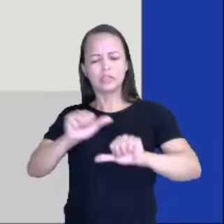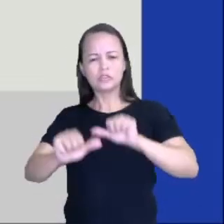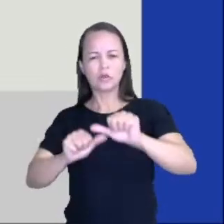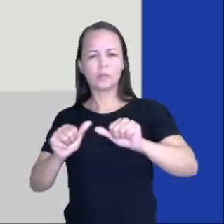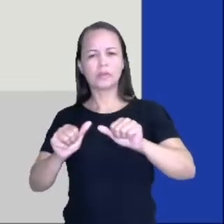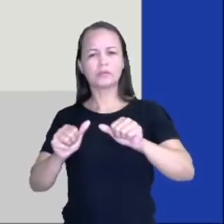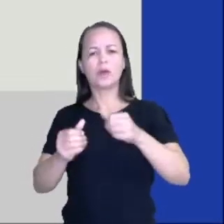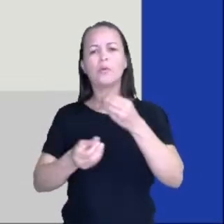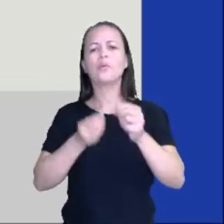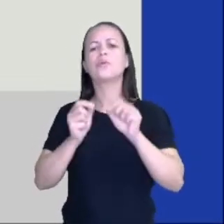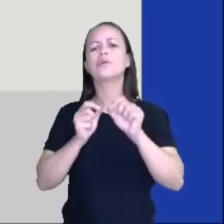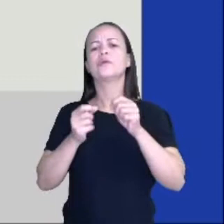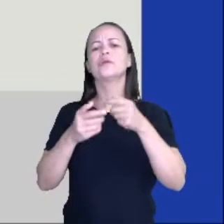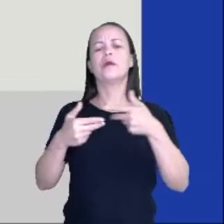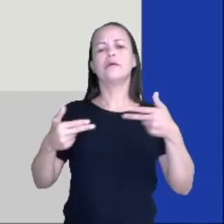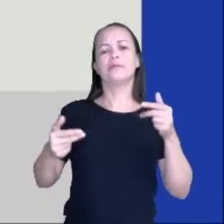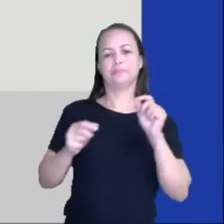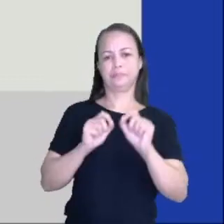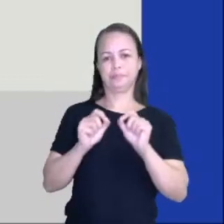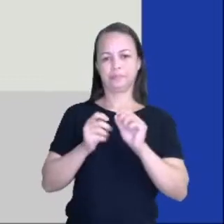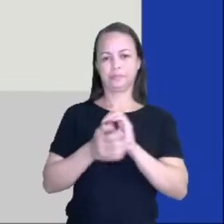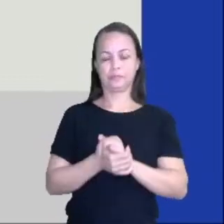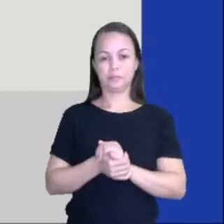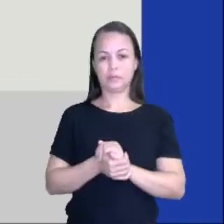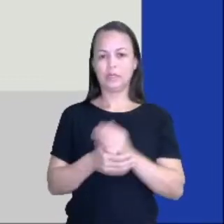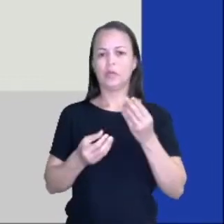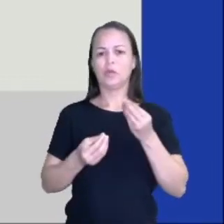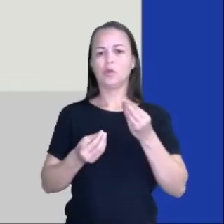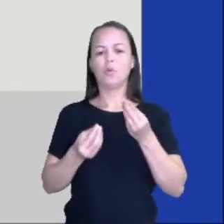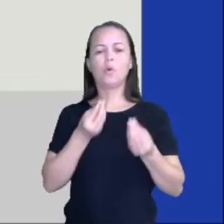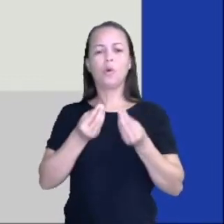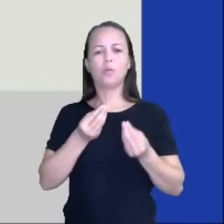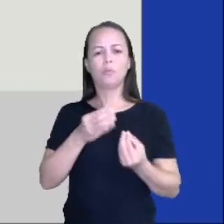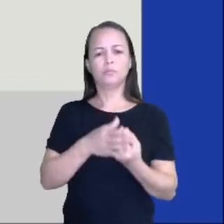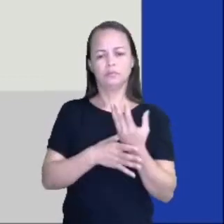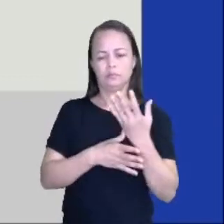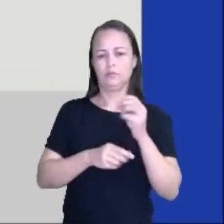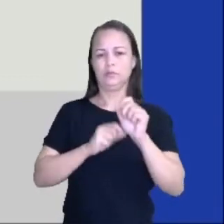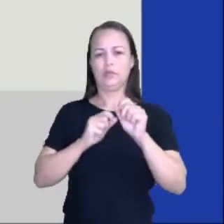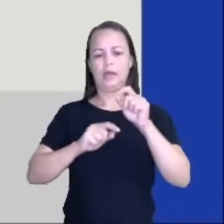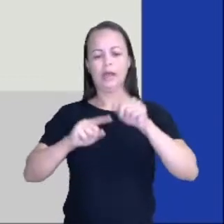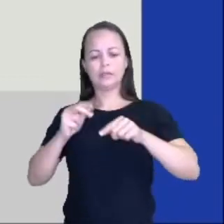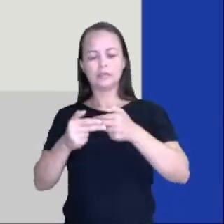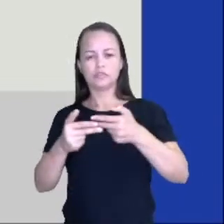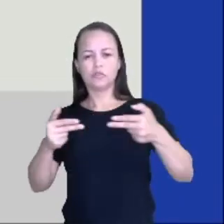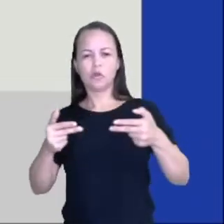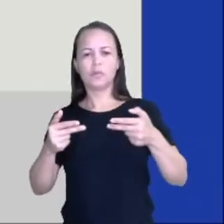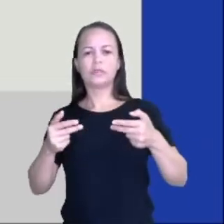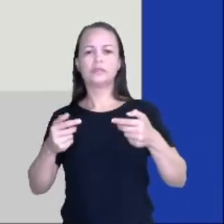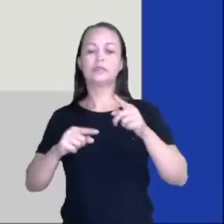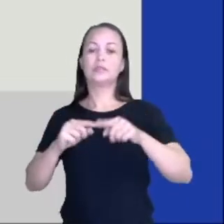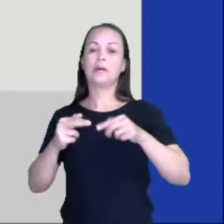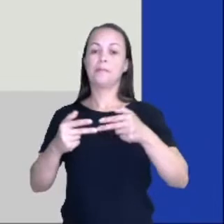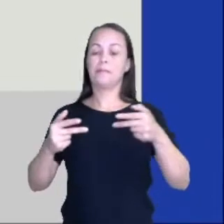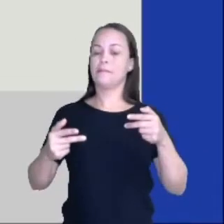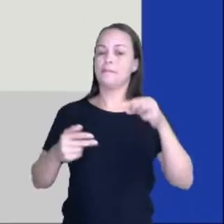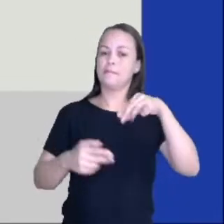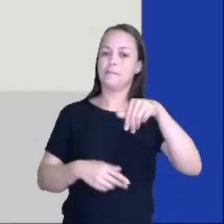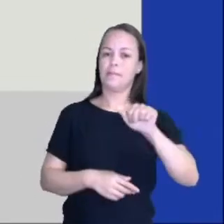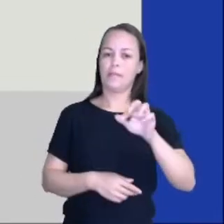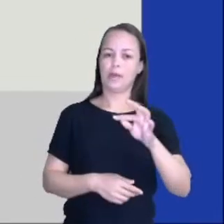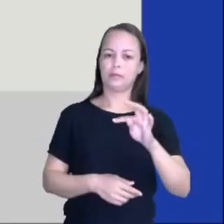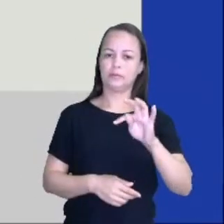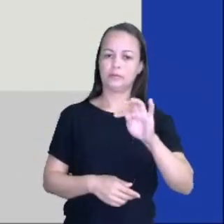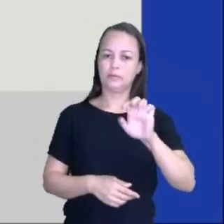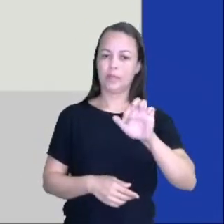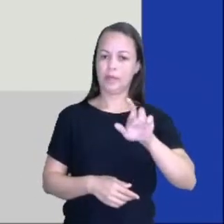Como ocorre a transformação física da matéria e como ocorre a transformação química da matéria? Então, nós vamos por